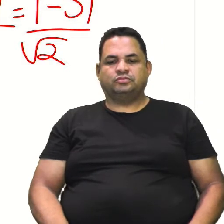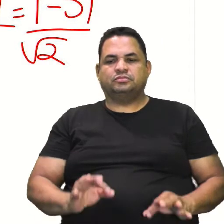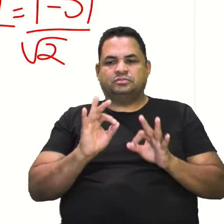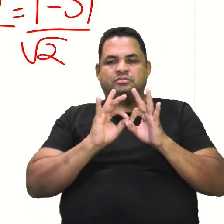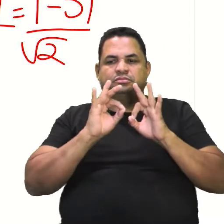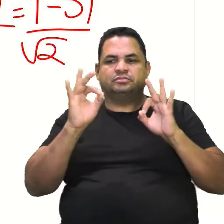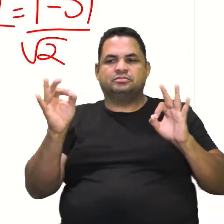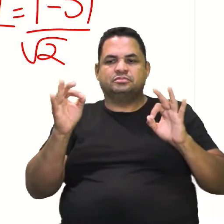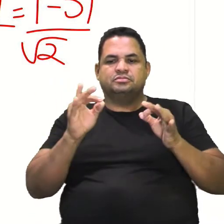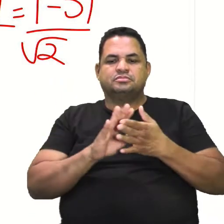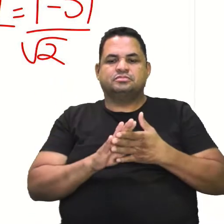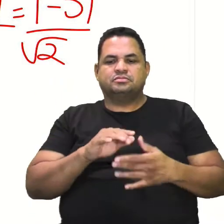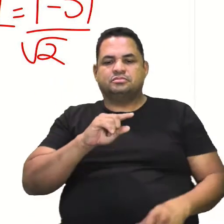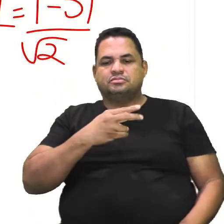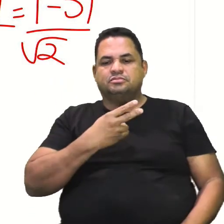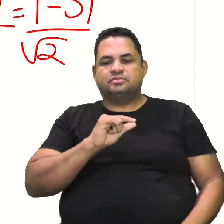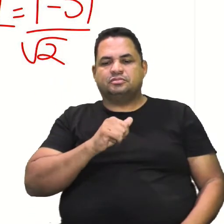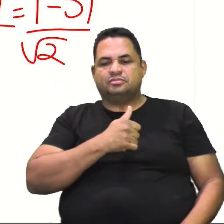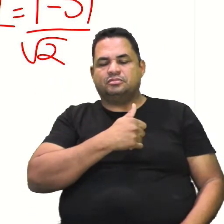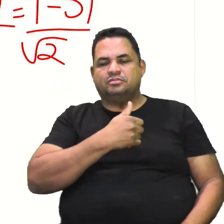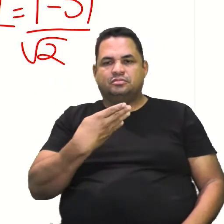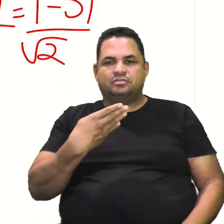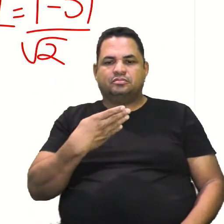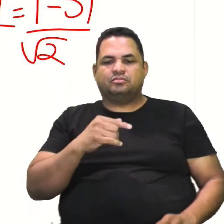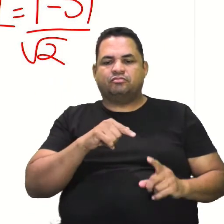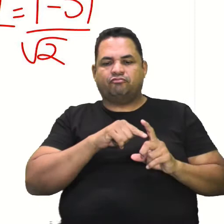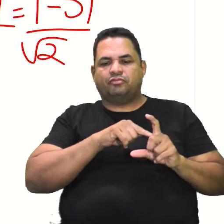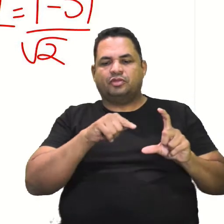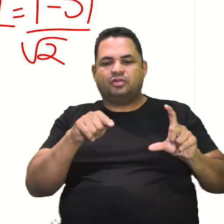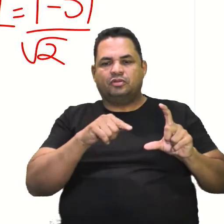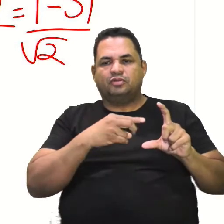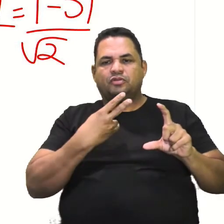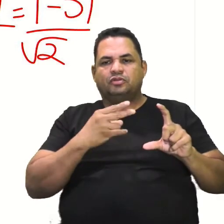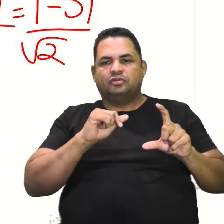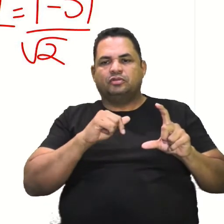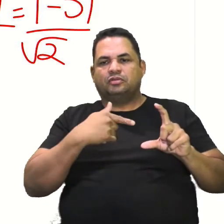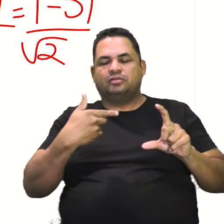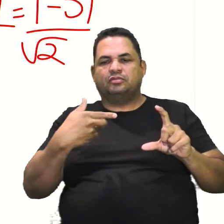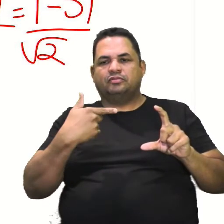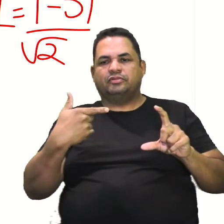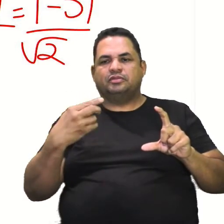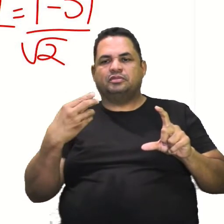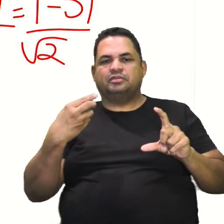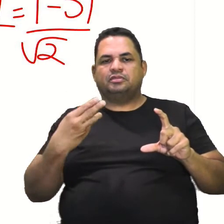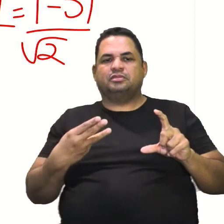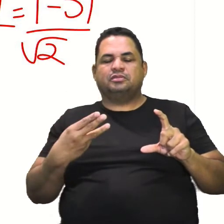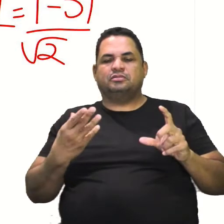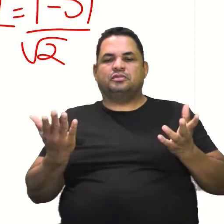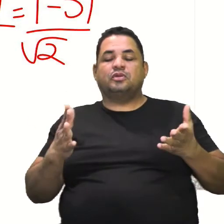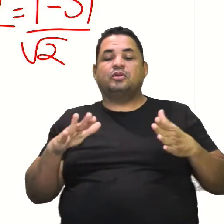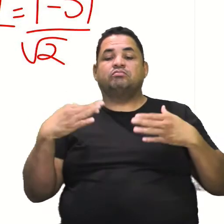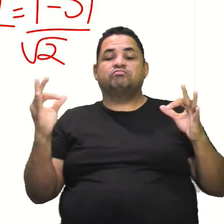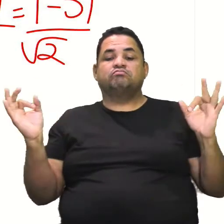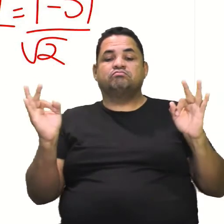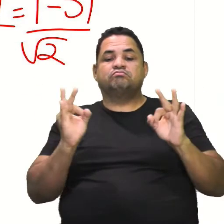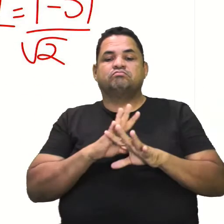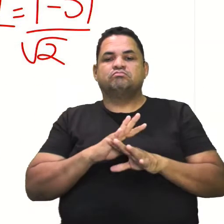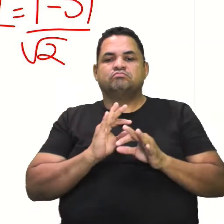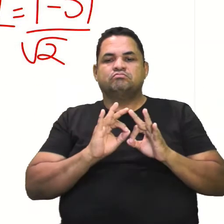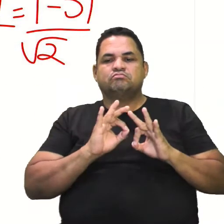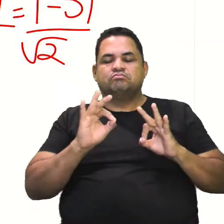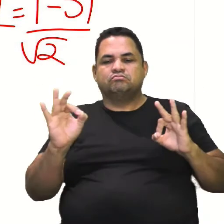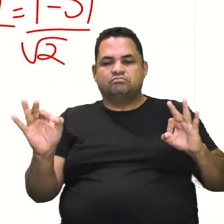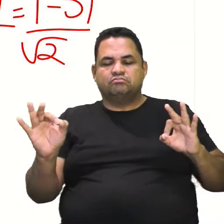A distância deu 2,14. O raio, 2,23. E que conclusão chegamos, então? Se